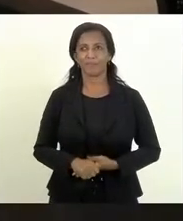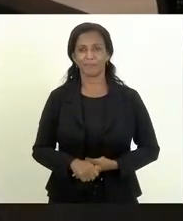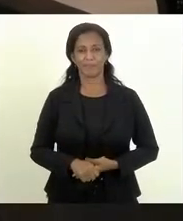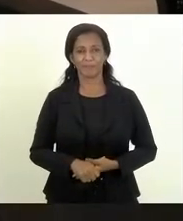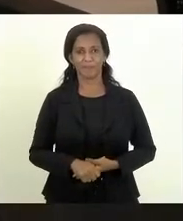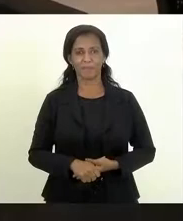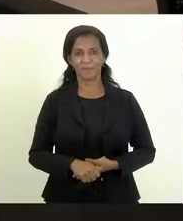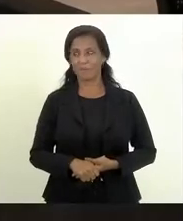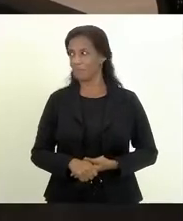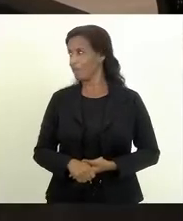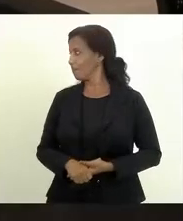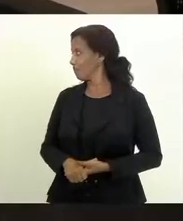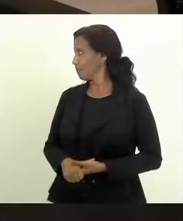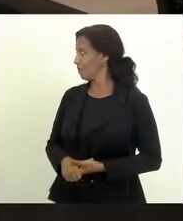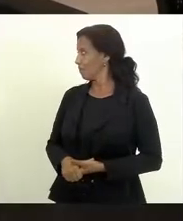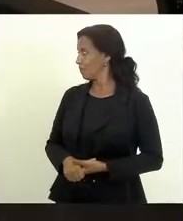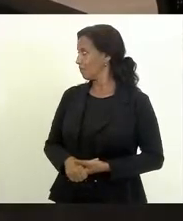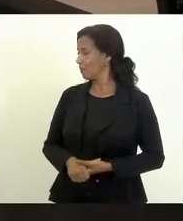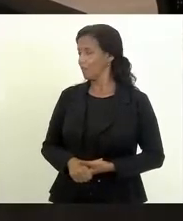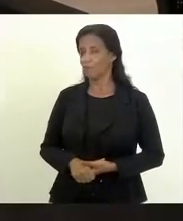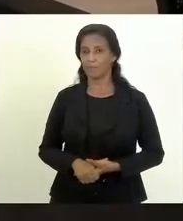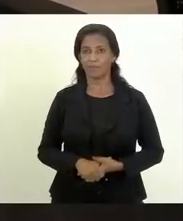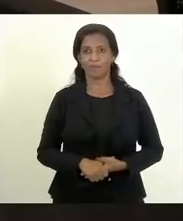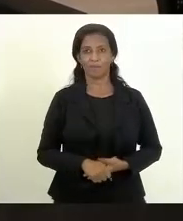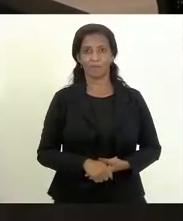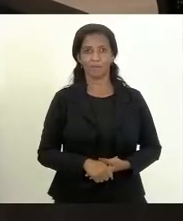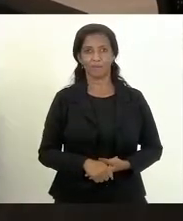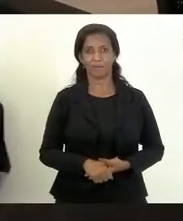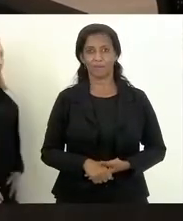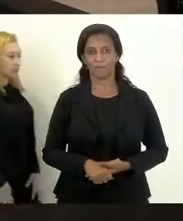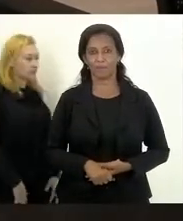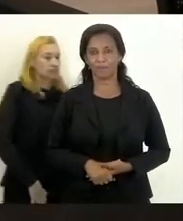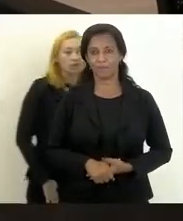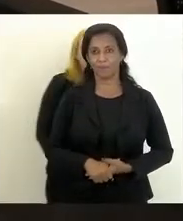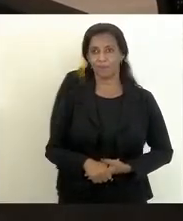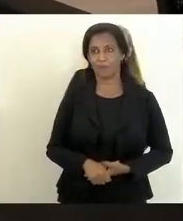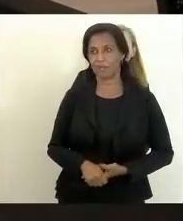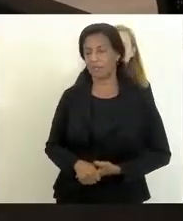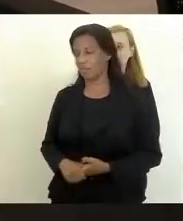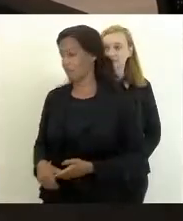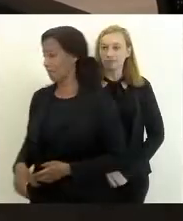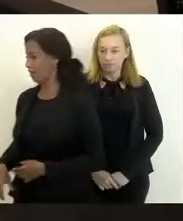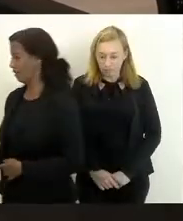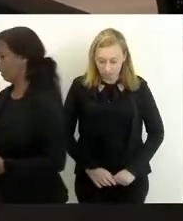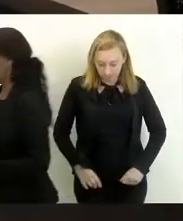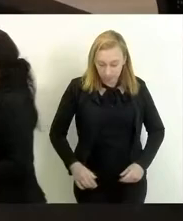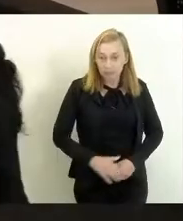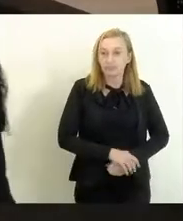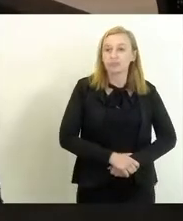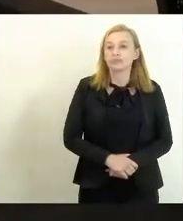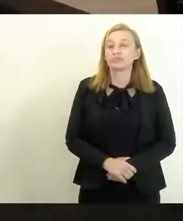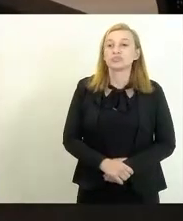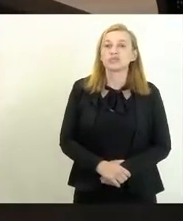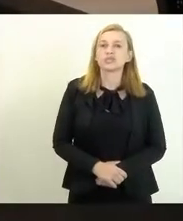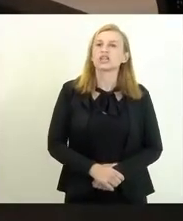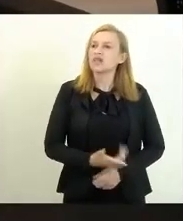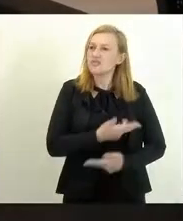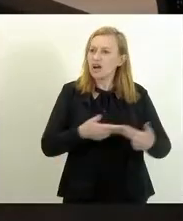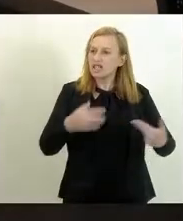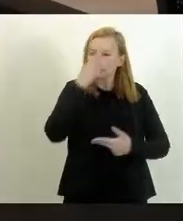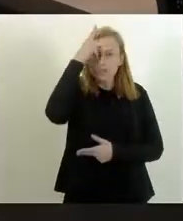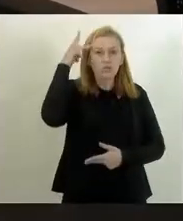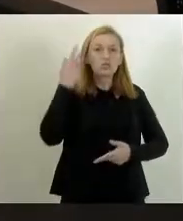água, né? Muitas vezes, porque minha família nasce de um berço espírita, e eu não tenho nenhum problema em dizer isso, absolutamente,